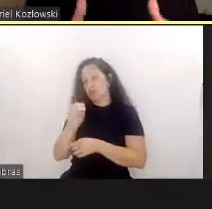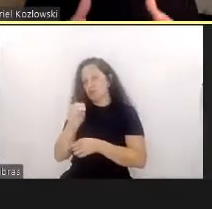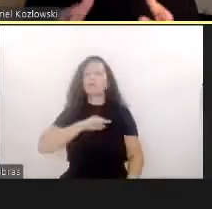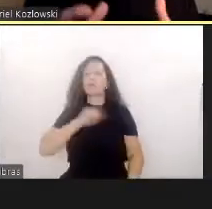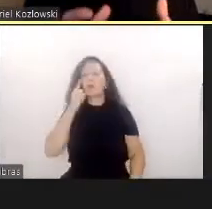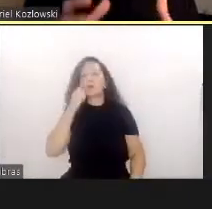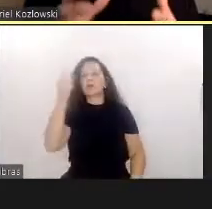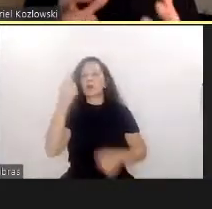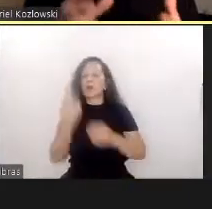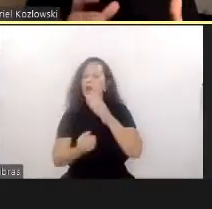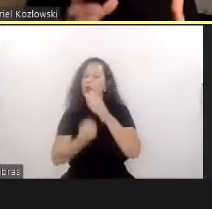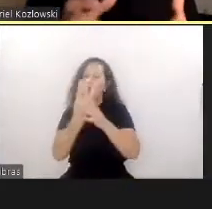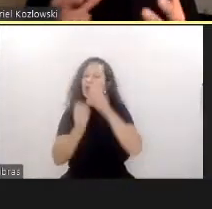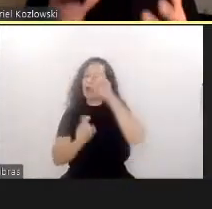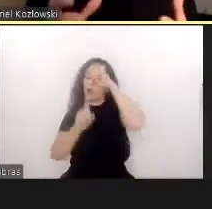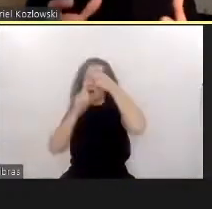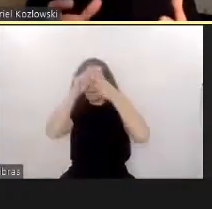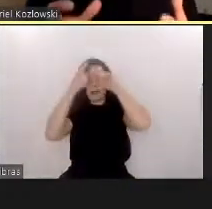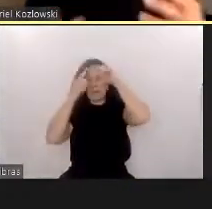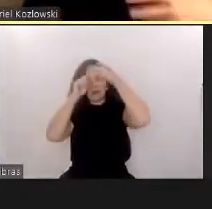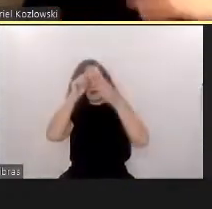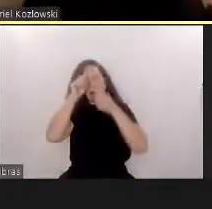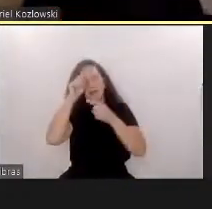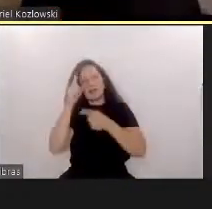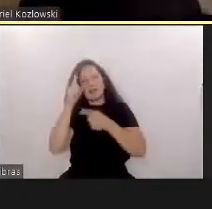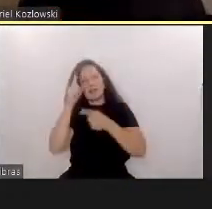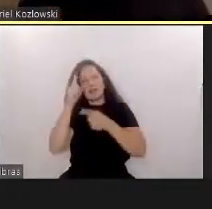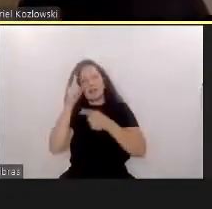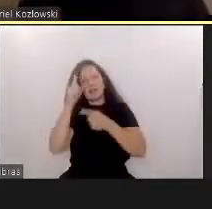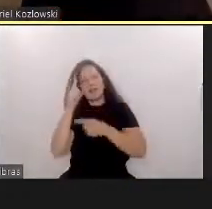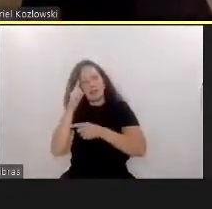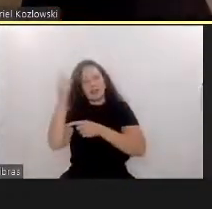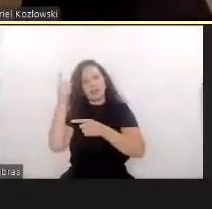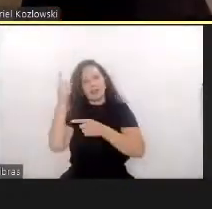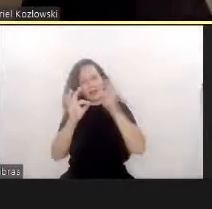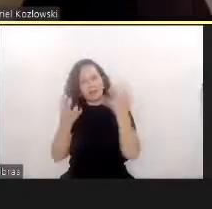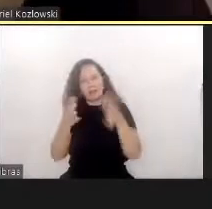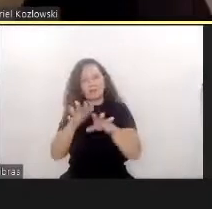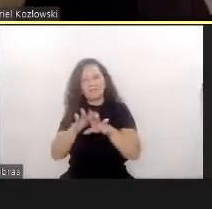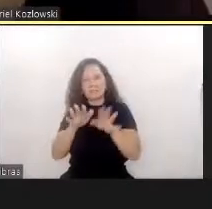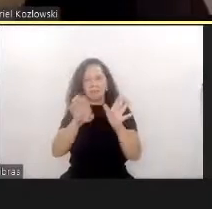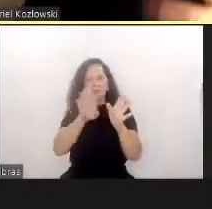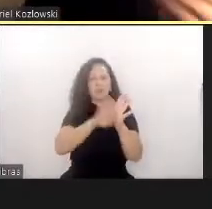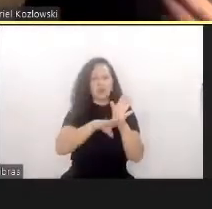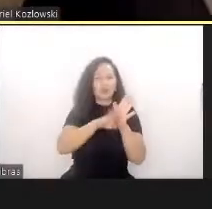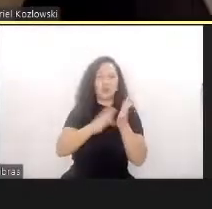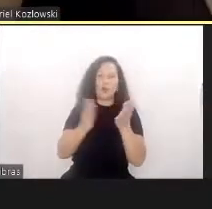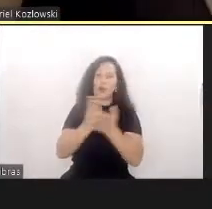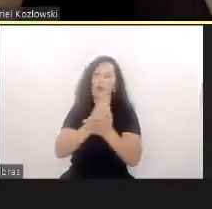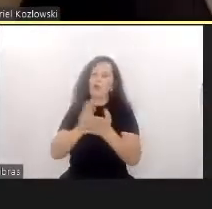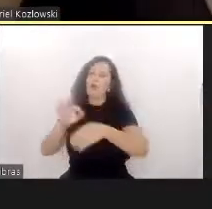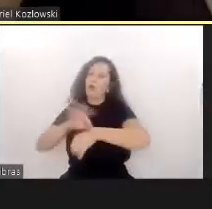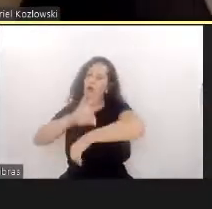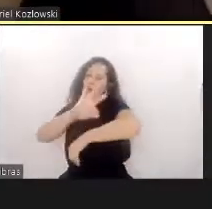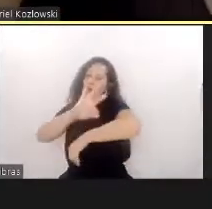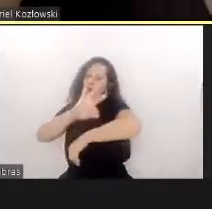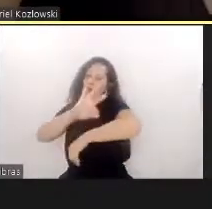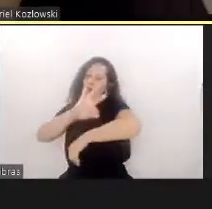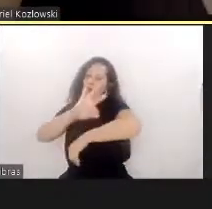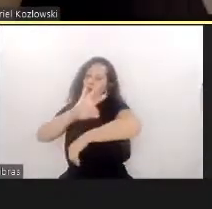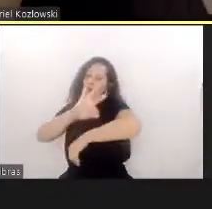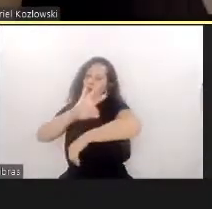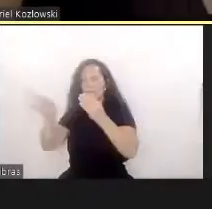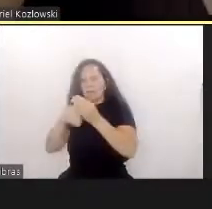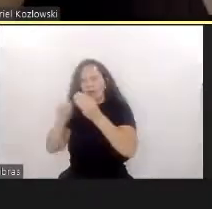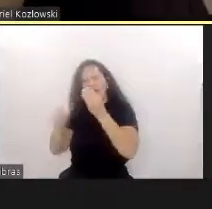ou definir condições para essa inclusão. A gente acabou tirando alguns dos arquitetos que a gente tinha antes, incluindo diversos outros. Por